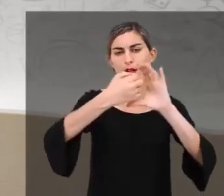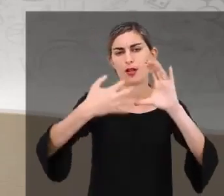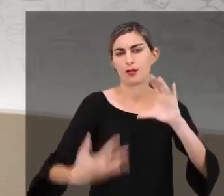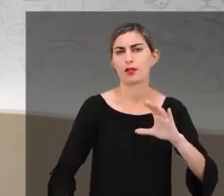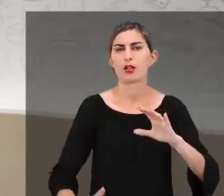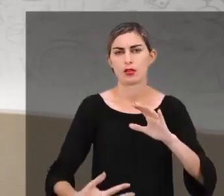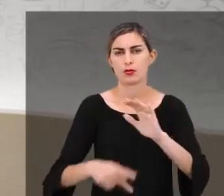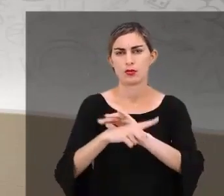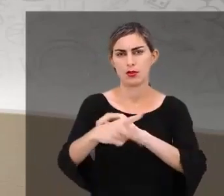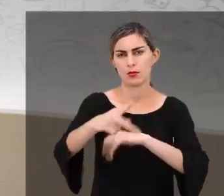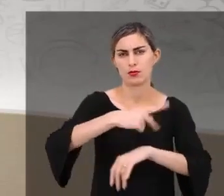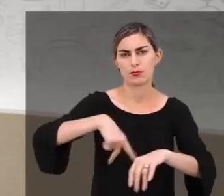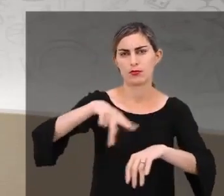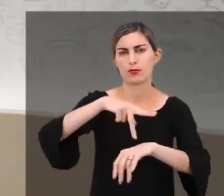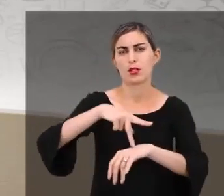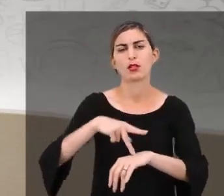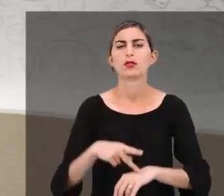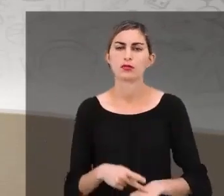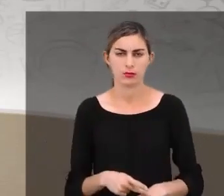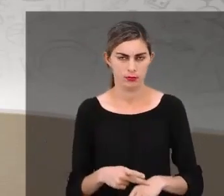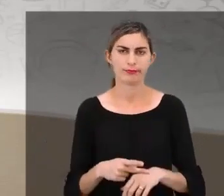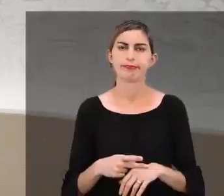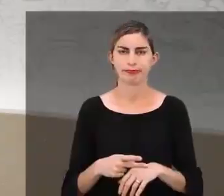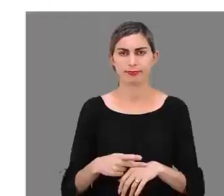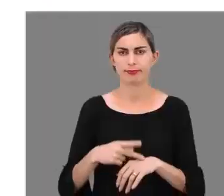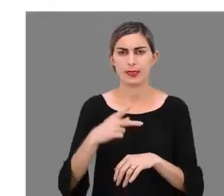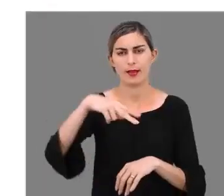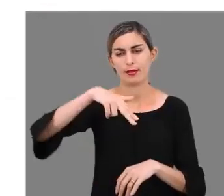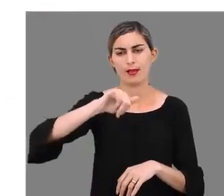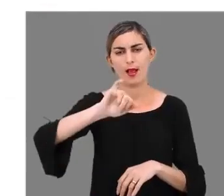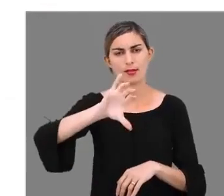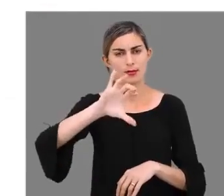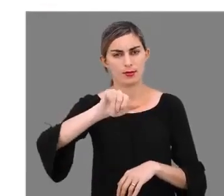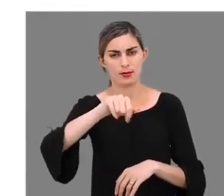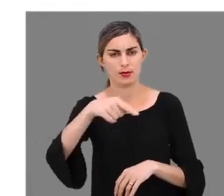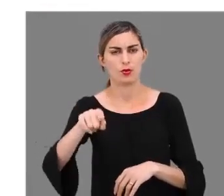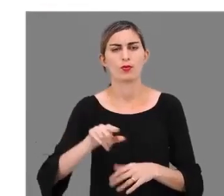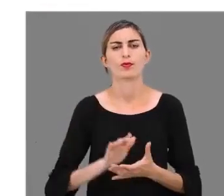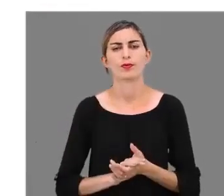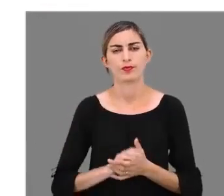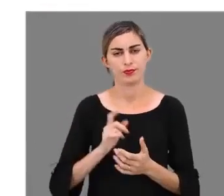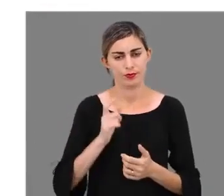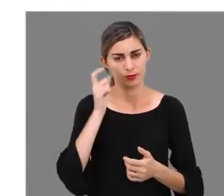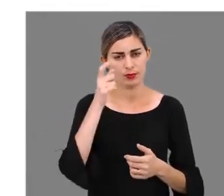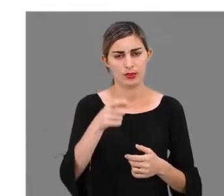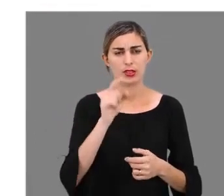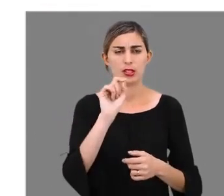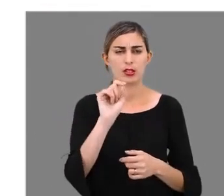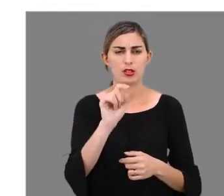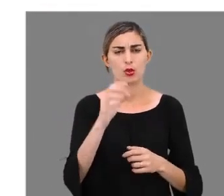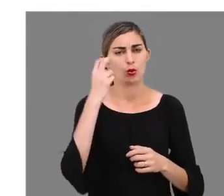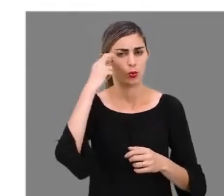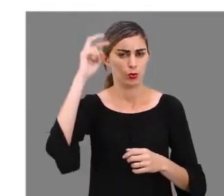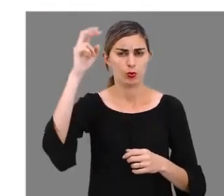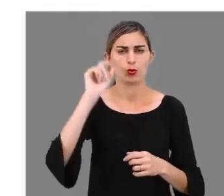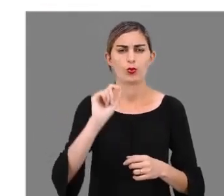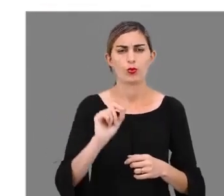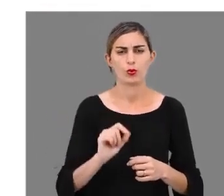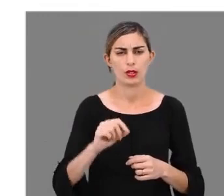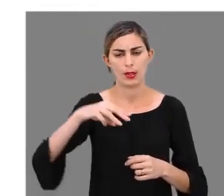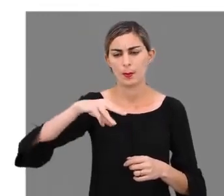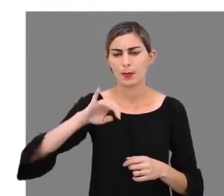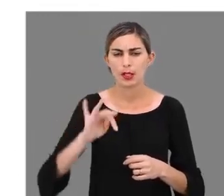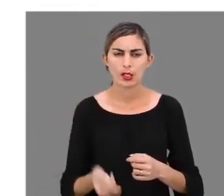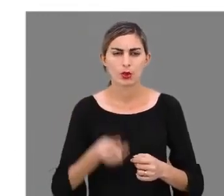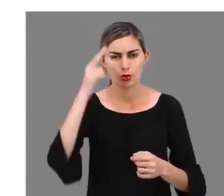símbolos, uma simbologia que a define como uma nação. A intenção em relação à cultura incide nos mitos,